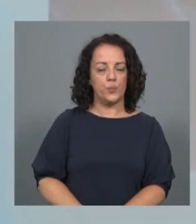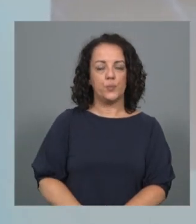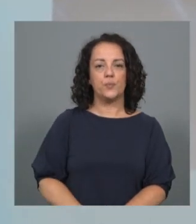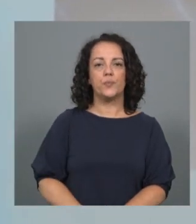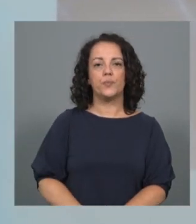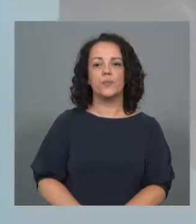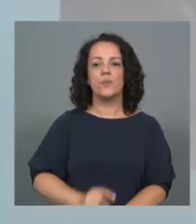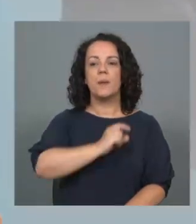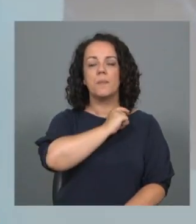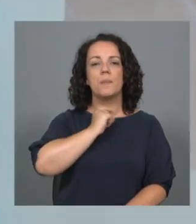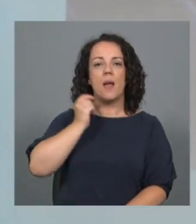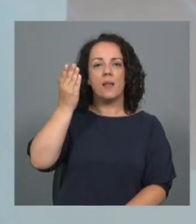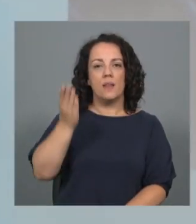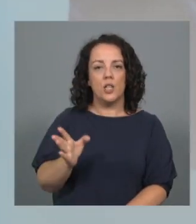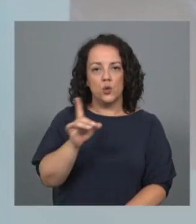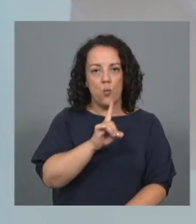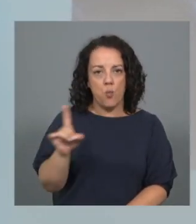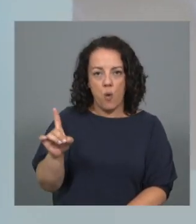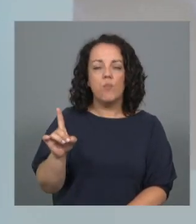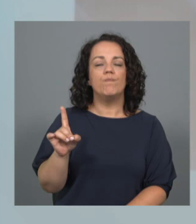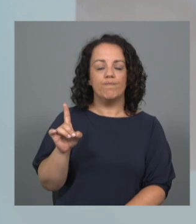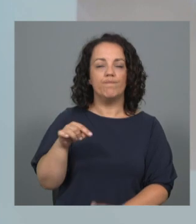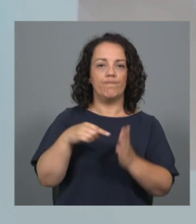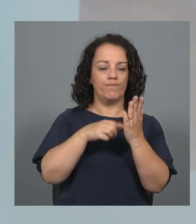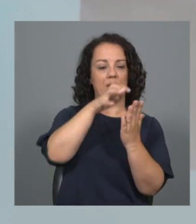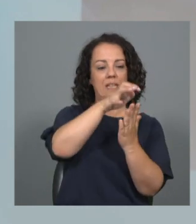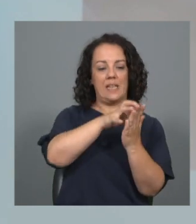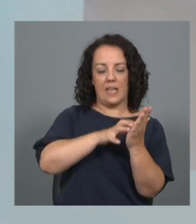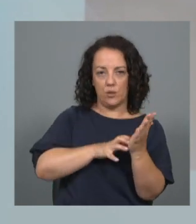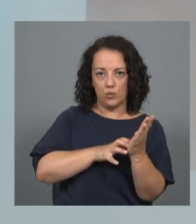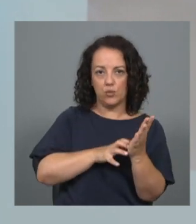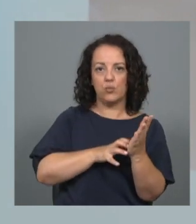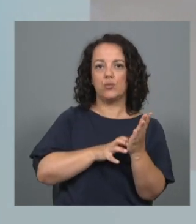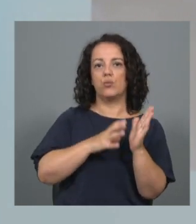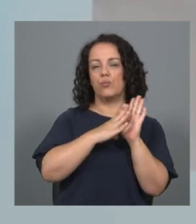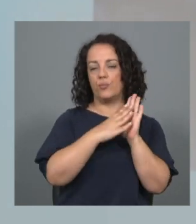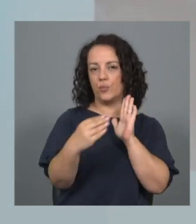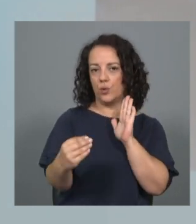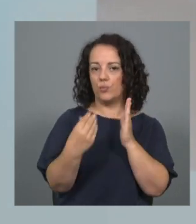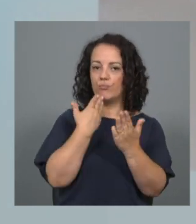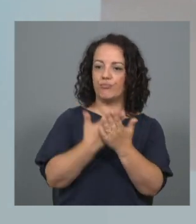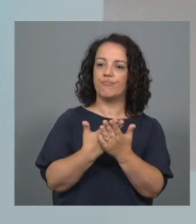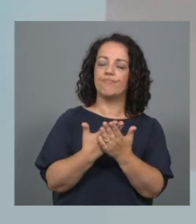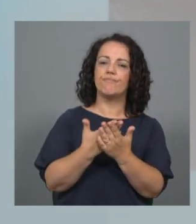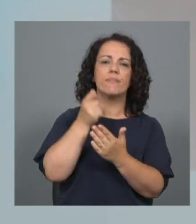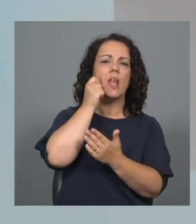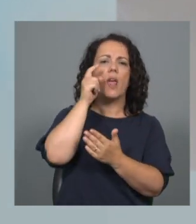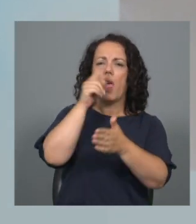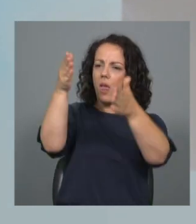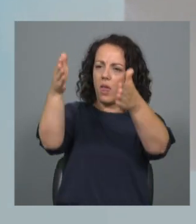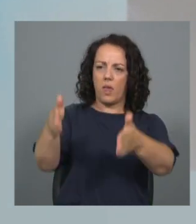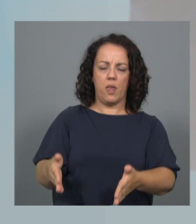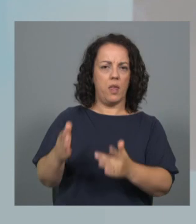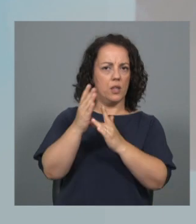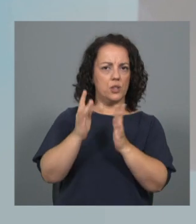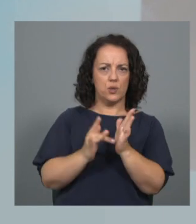Padre João Lourenço, temos um texto que se tornou referência para dizer quem é a figura de Jesus, para dizer o que